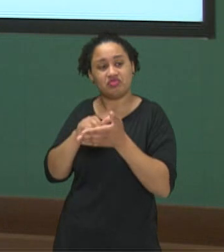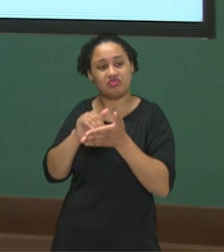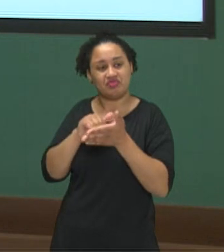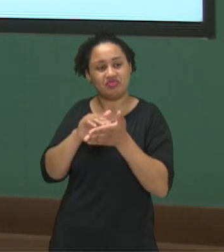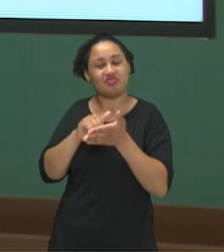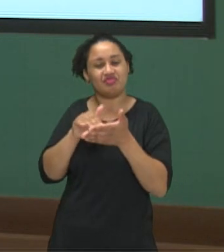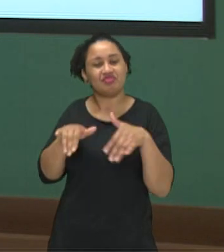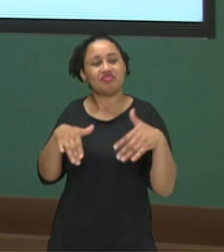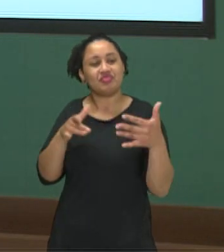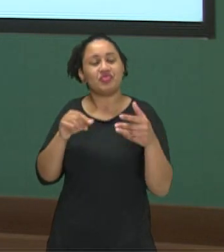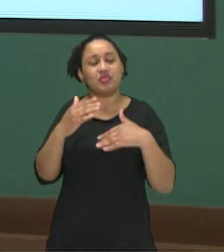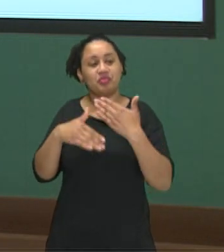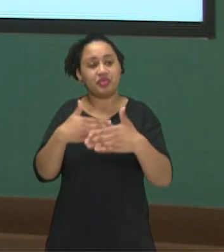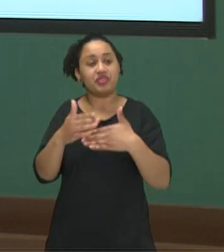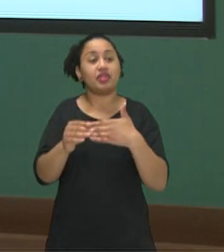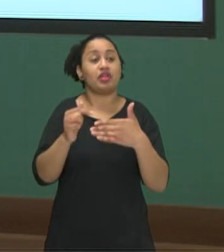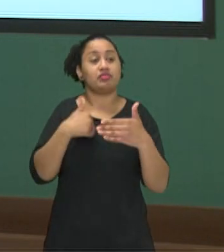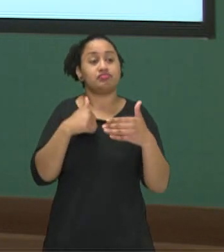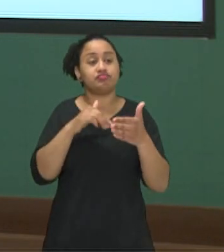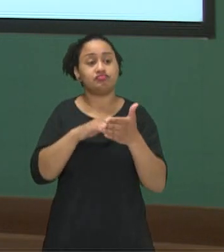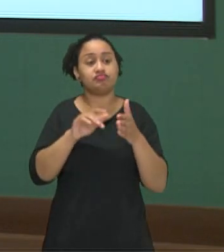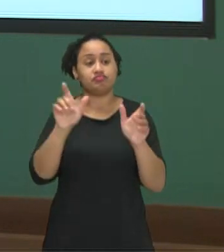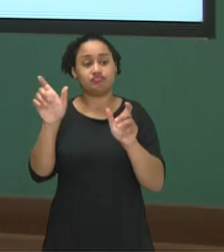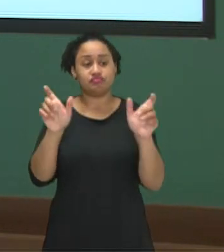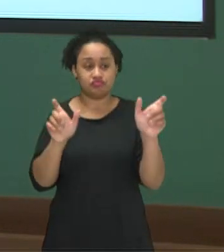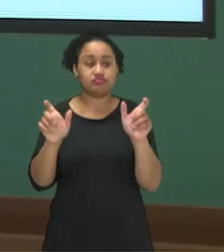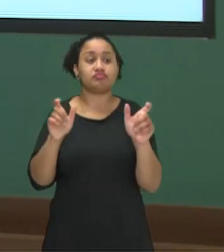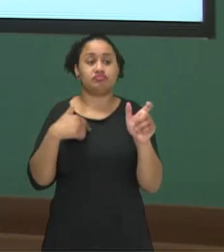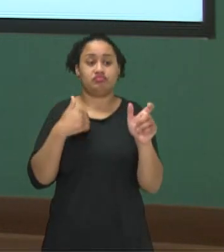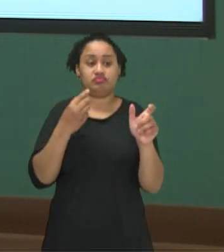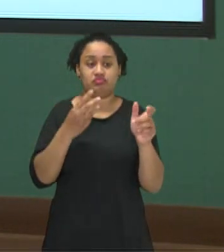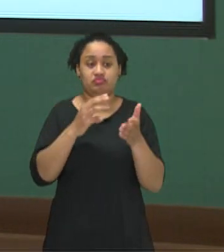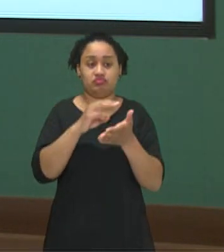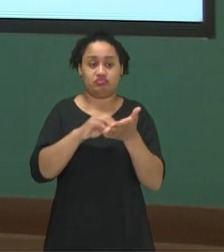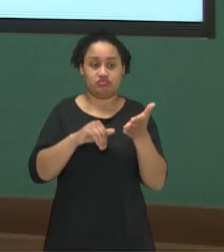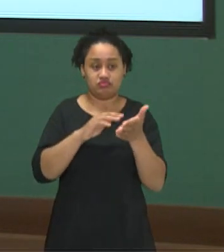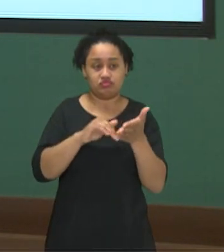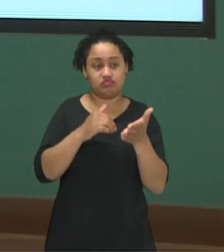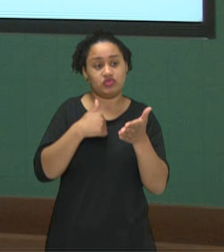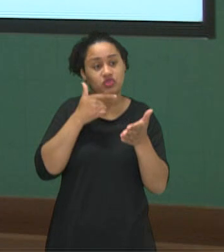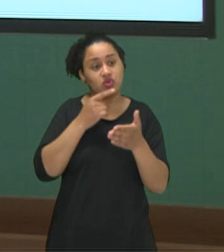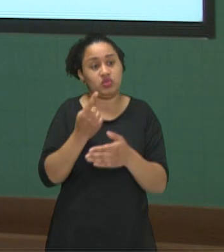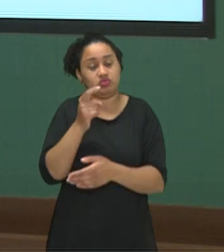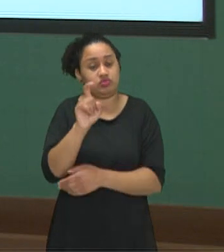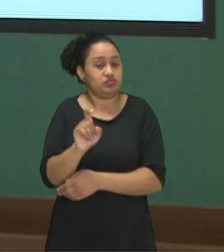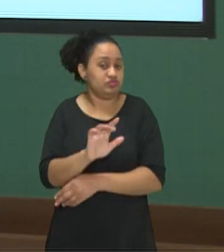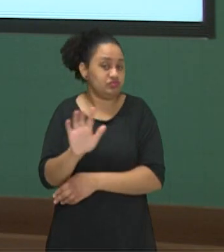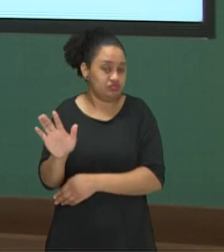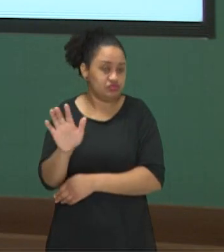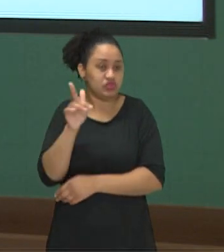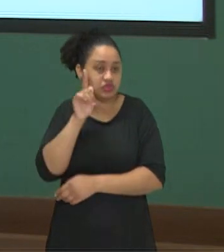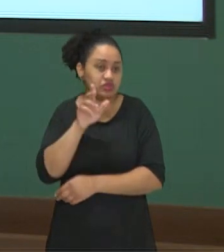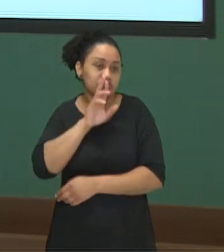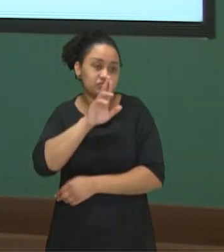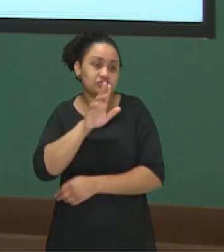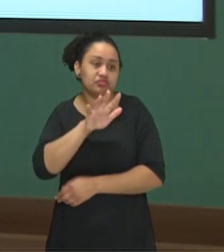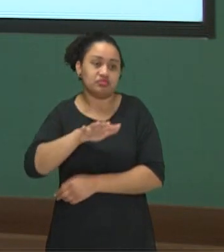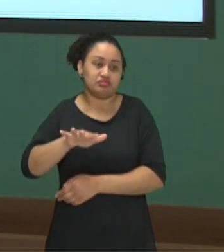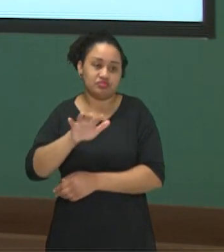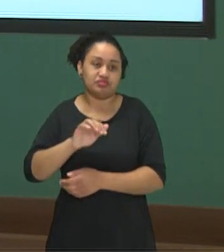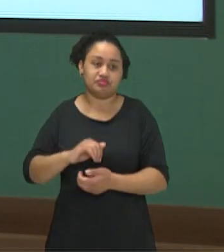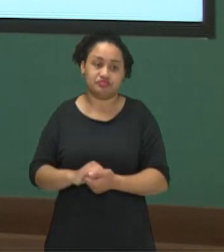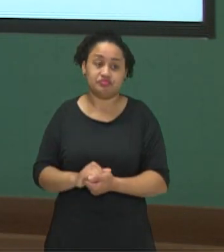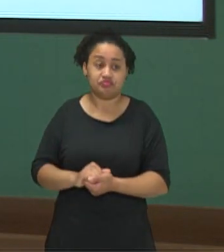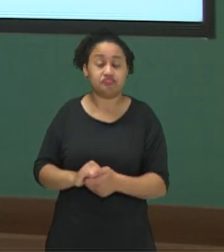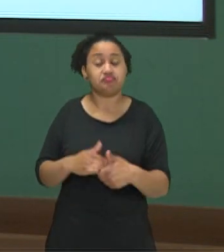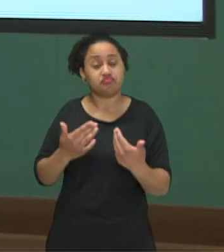adição. Então, eu vou tirar dos dois membros 3x para ficar com um x só e poder resolver esse problema.